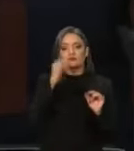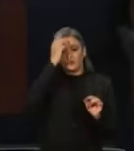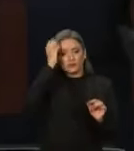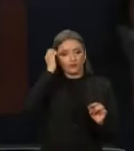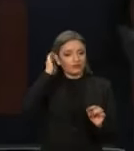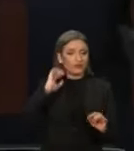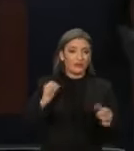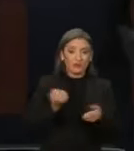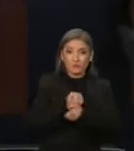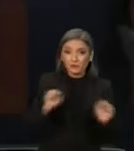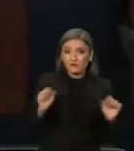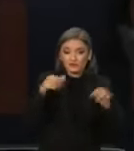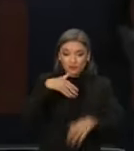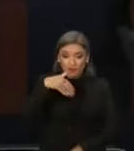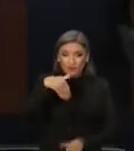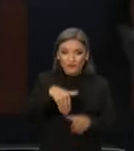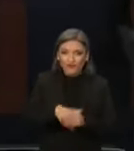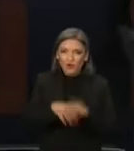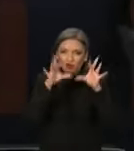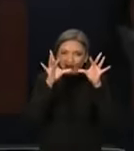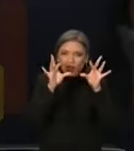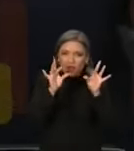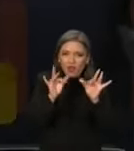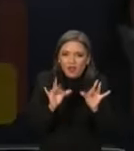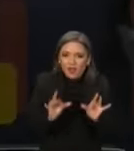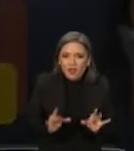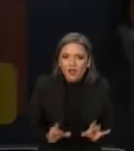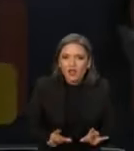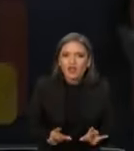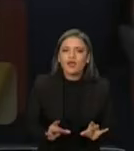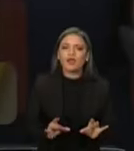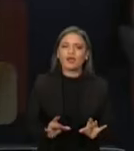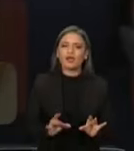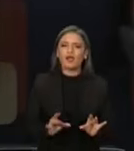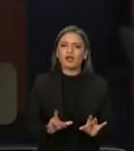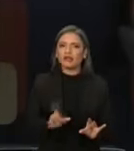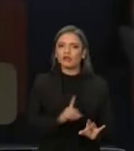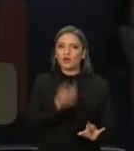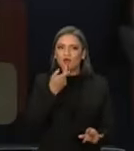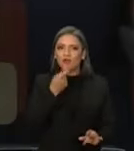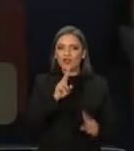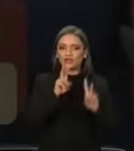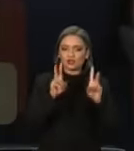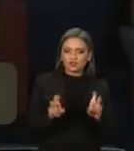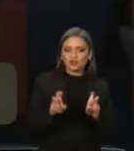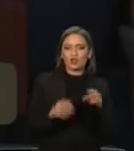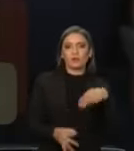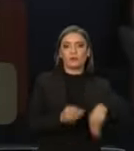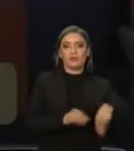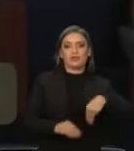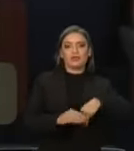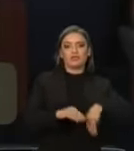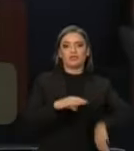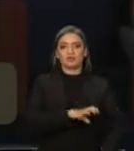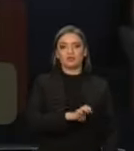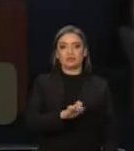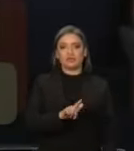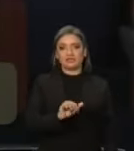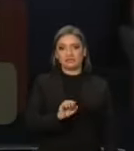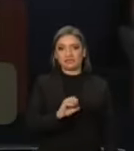num voto com profundidade, deixar de citar o eminente ministro Celso de Mello, que,